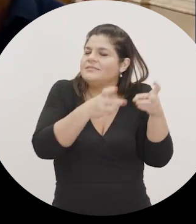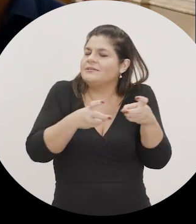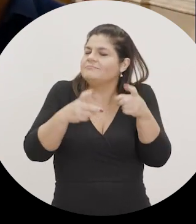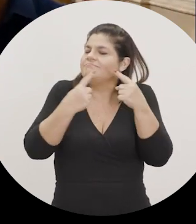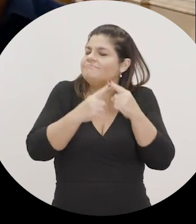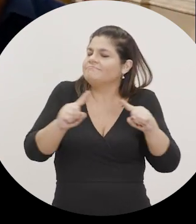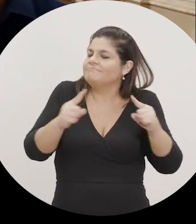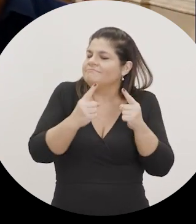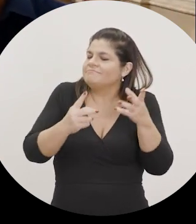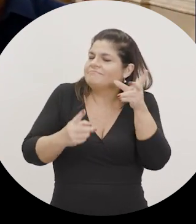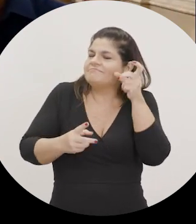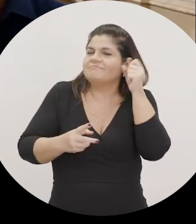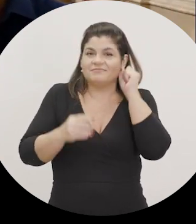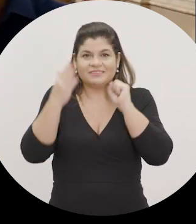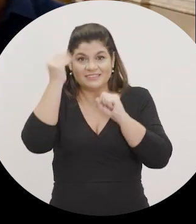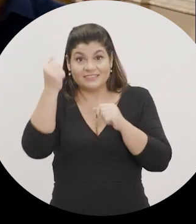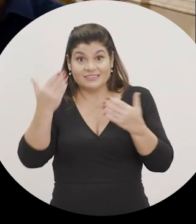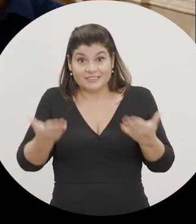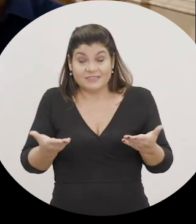obra. Né?